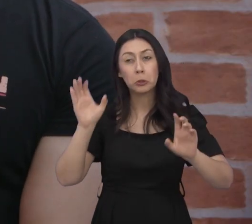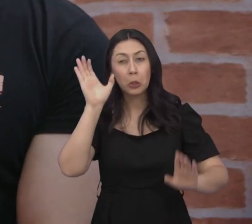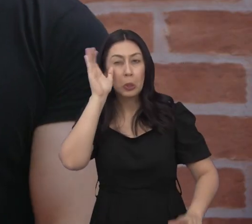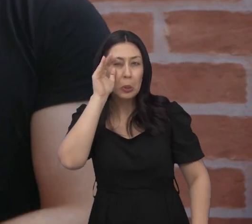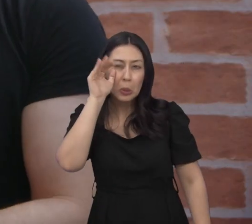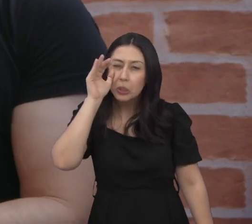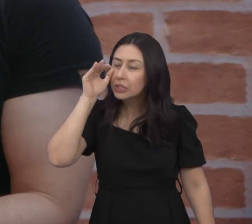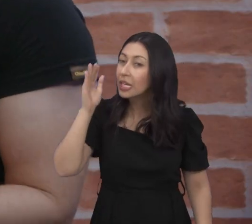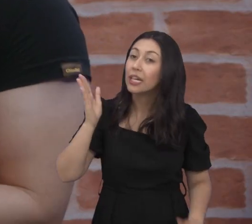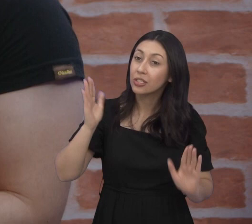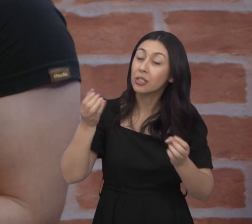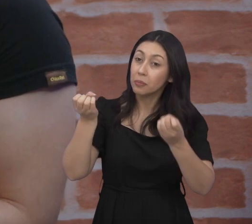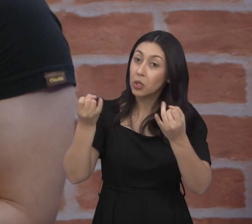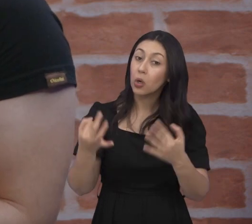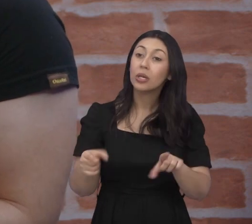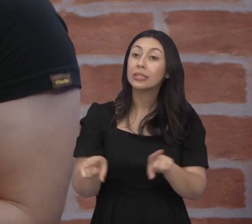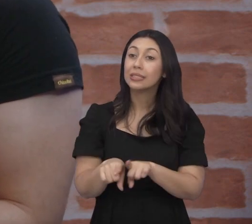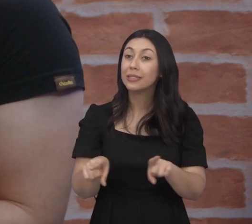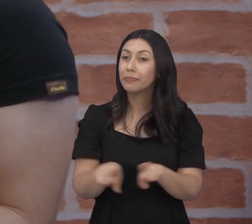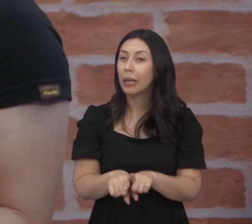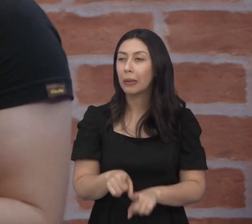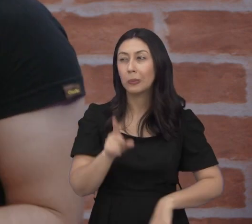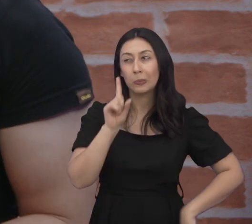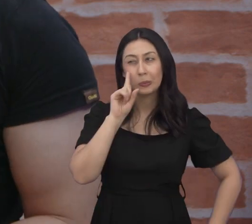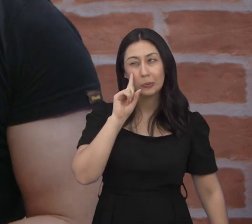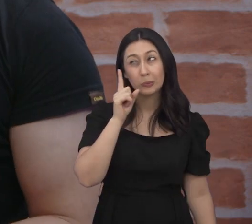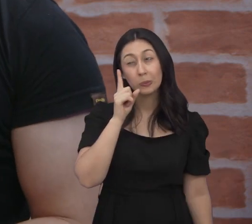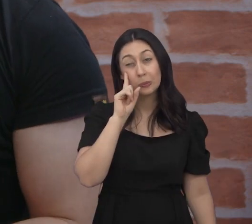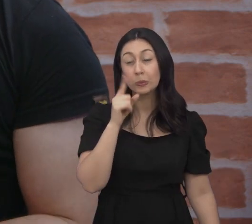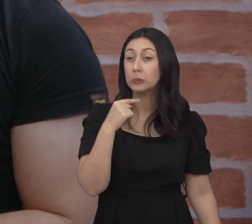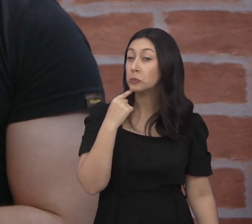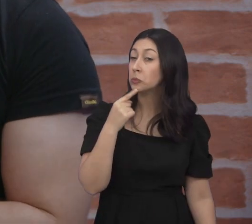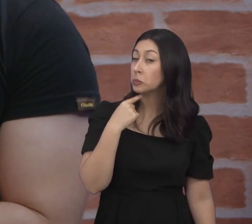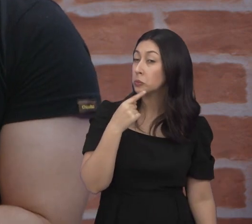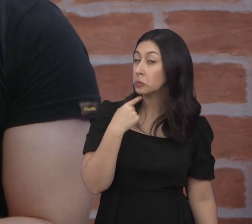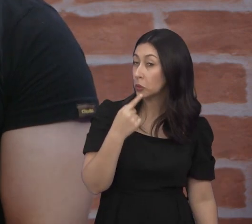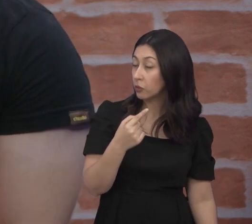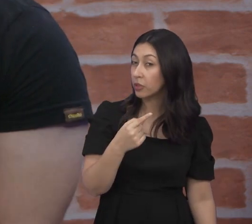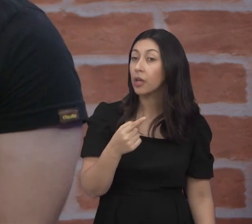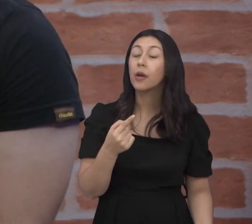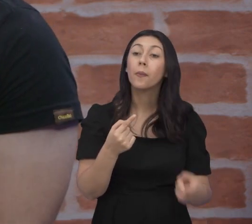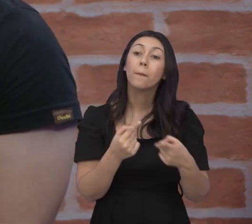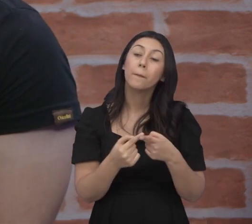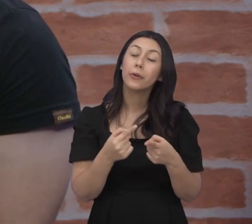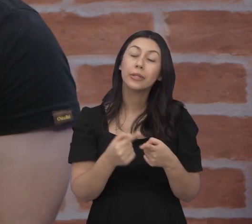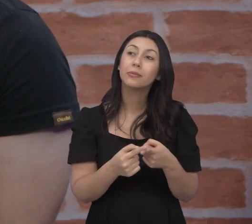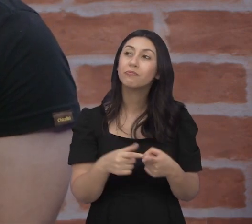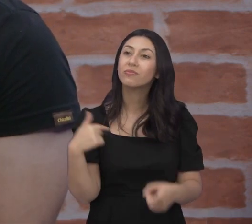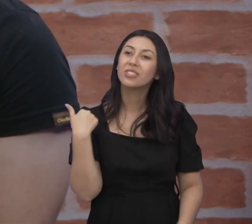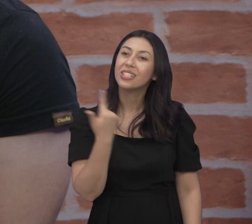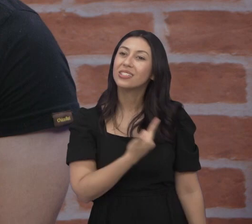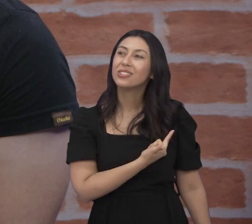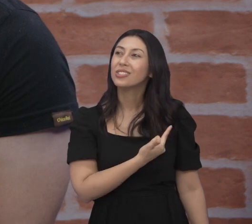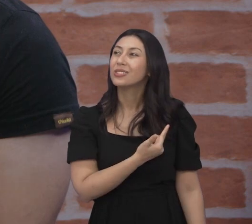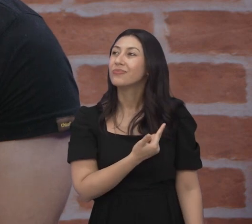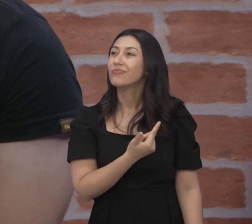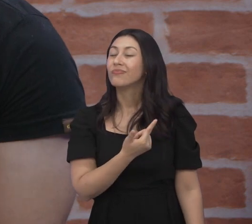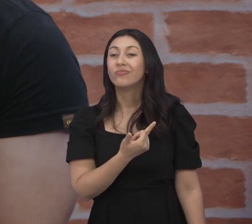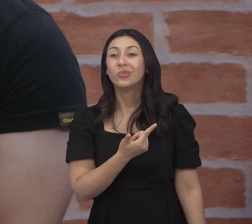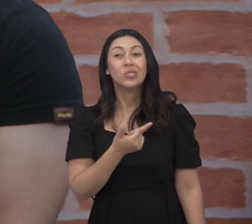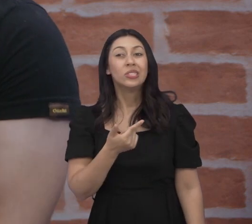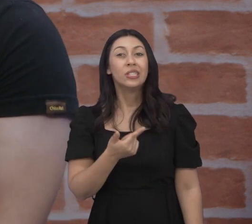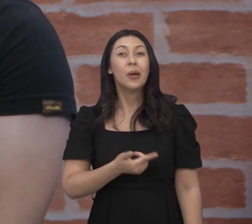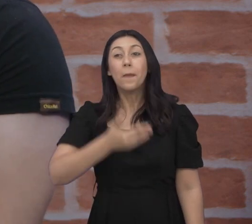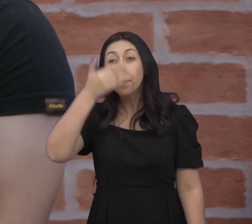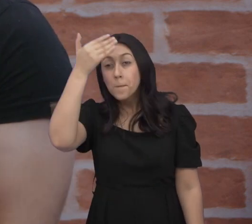algumas curiosidades, que a gente já falou, mas também algumas desconfianças. Sim. Por que você acha que a gente tem tanta dificuldade em ter